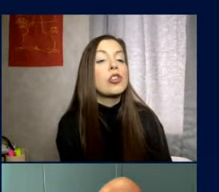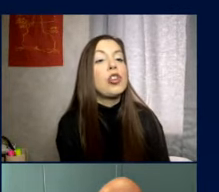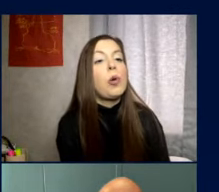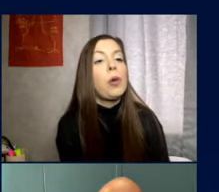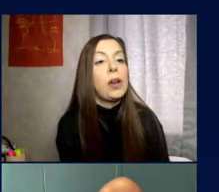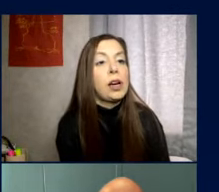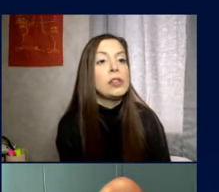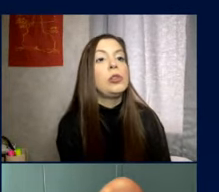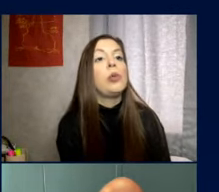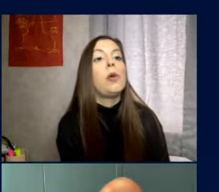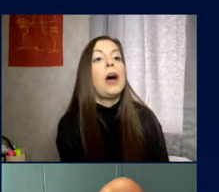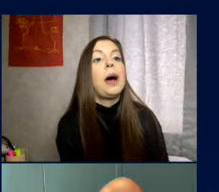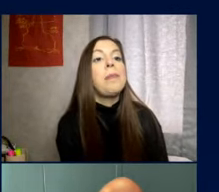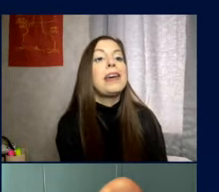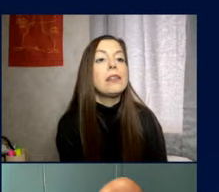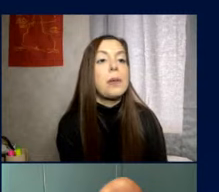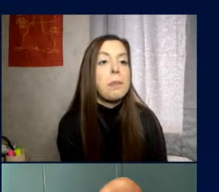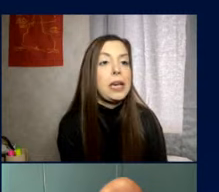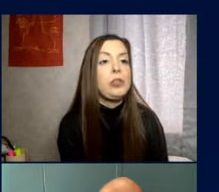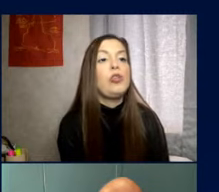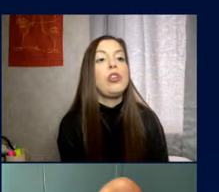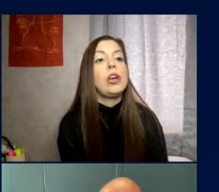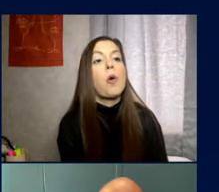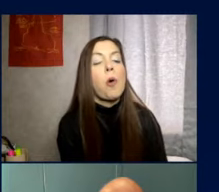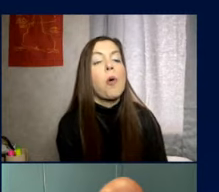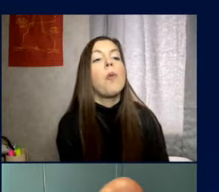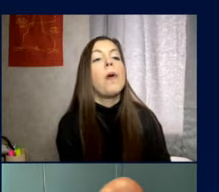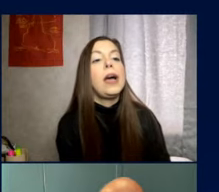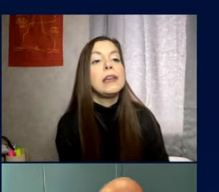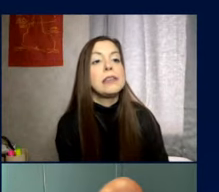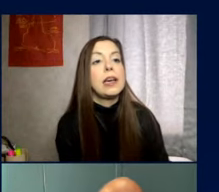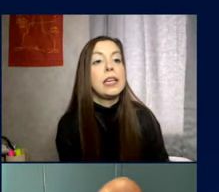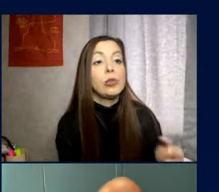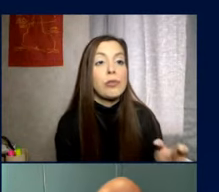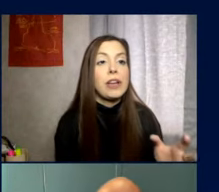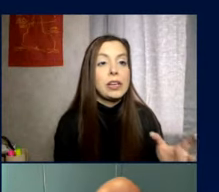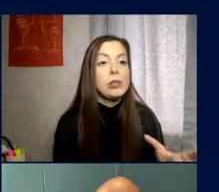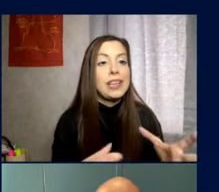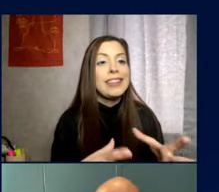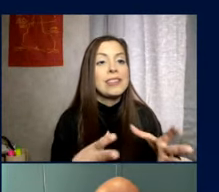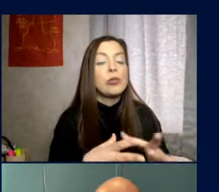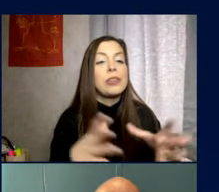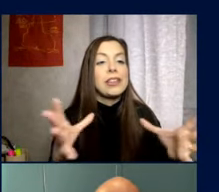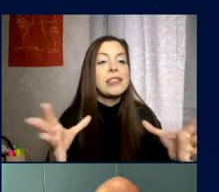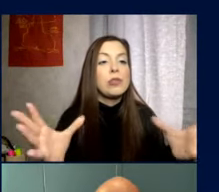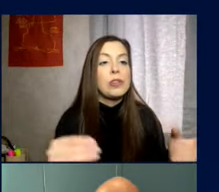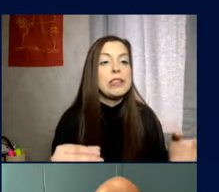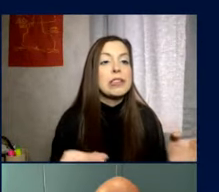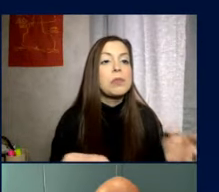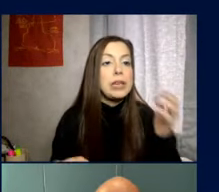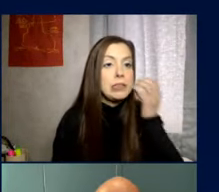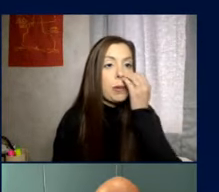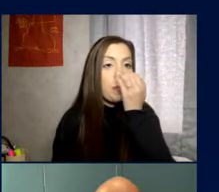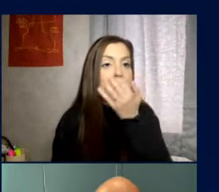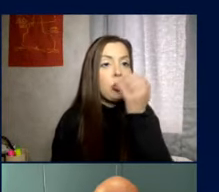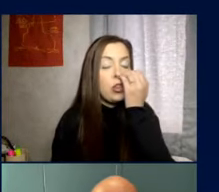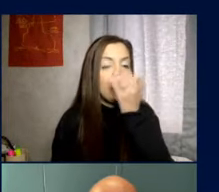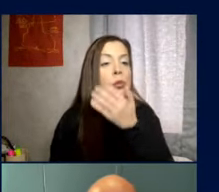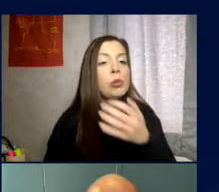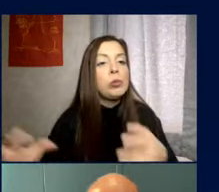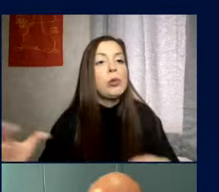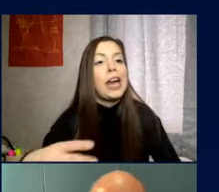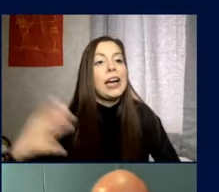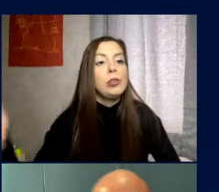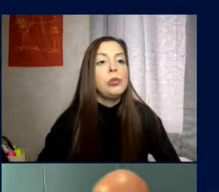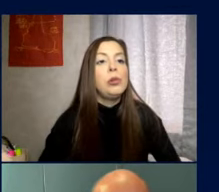participando e articulando abertamente com essa, e eu estou falando, né, das autoridades sionistas,